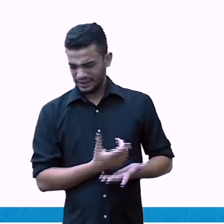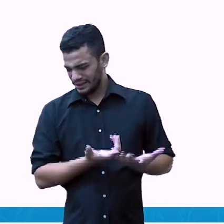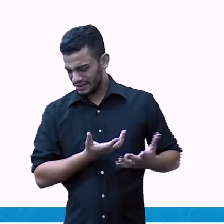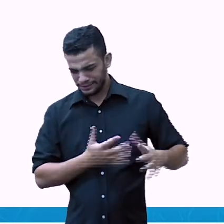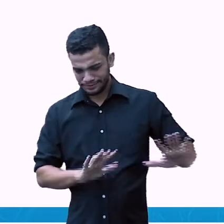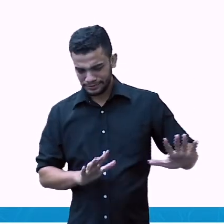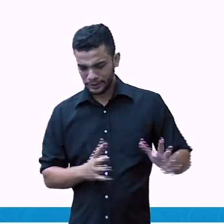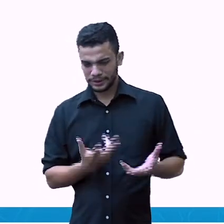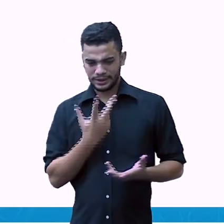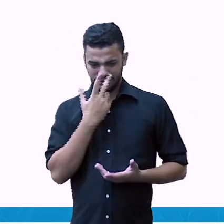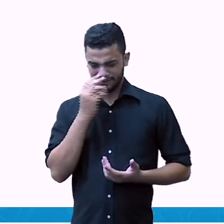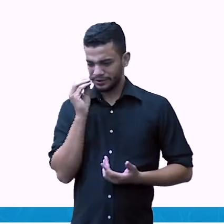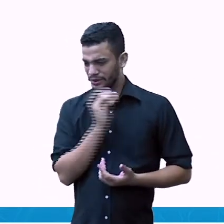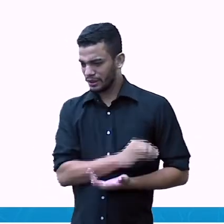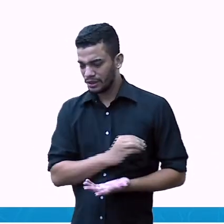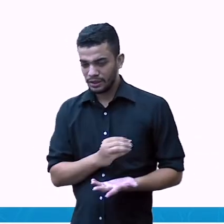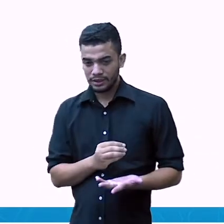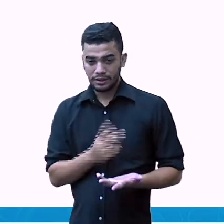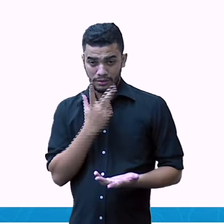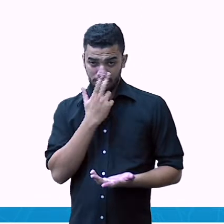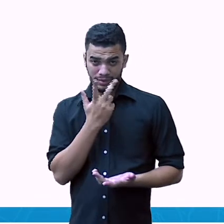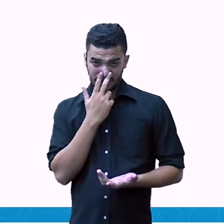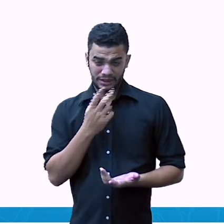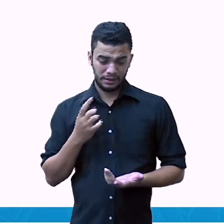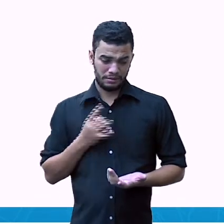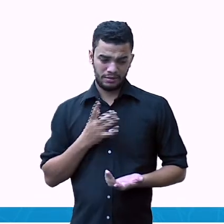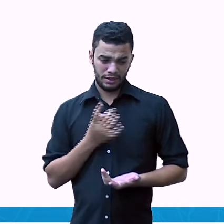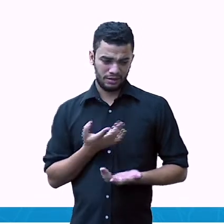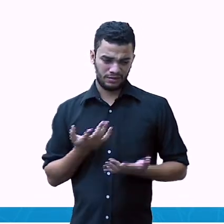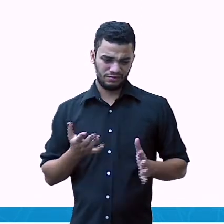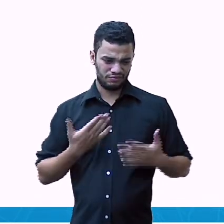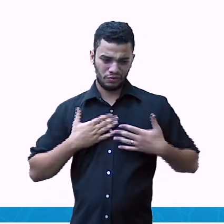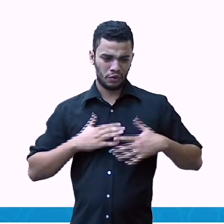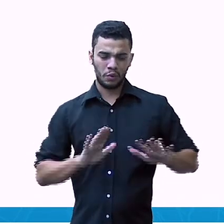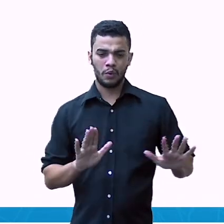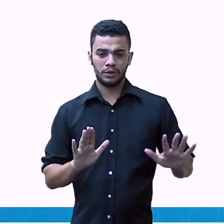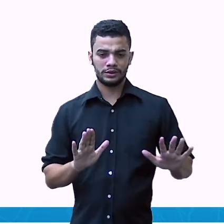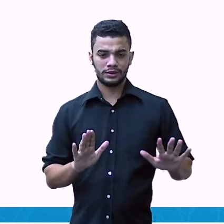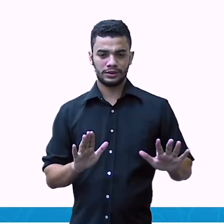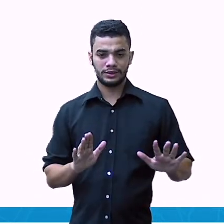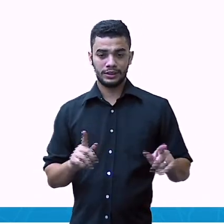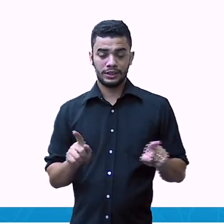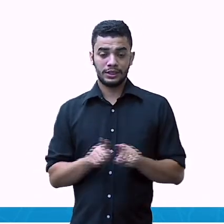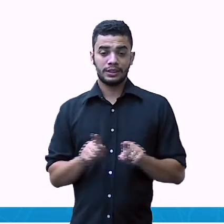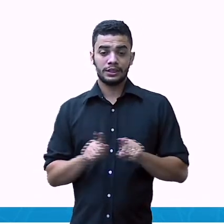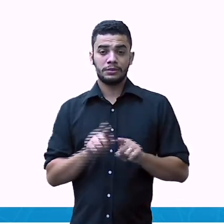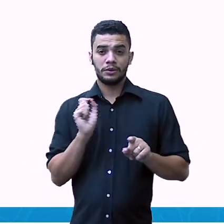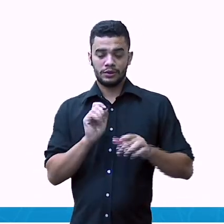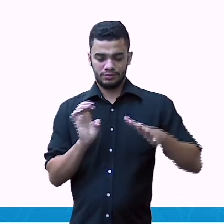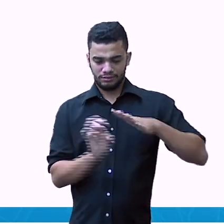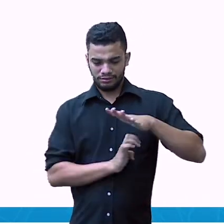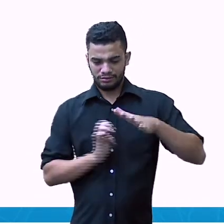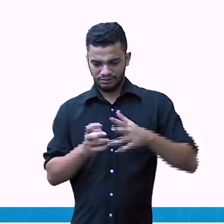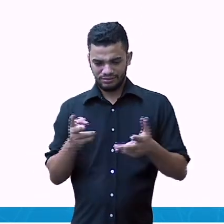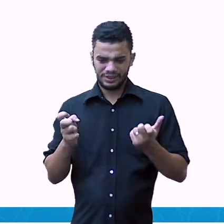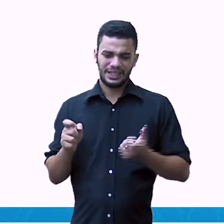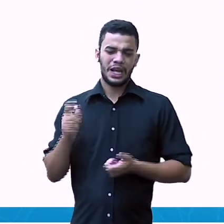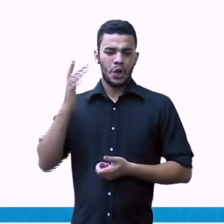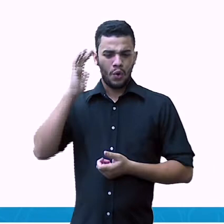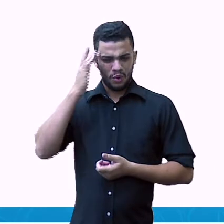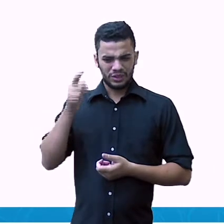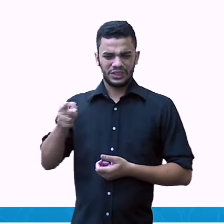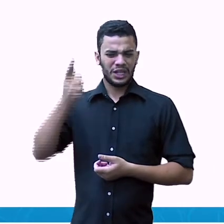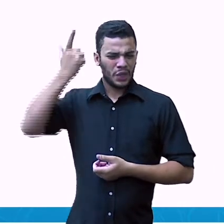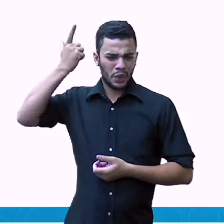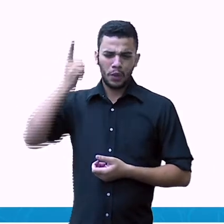capacitadas. Além disso, as empresas apontam dificuldades de encontrar profissionais com deficiência que tenham capacitação